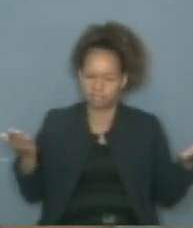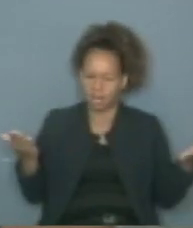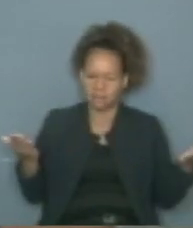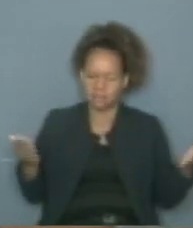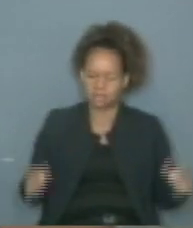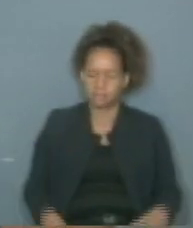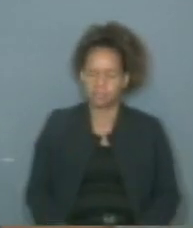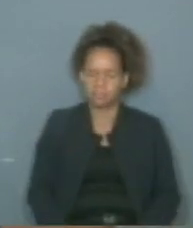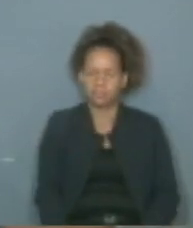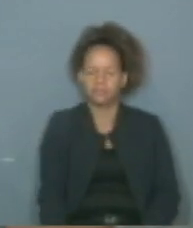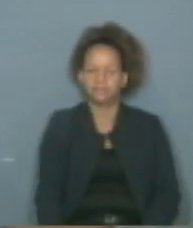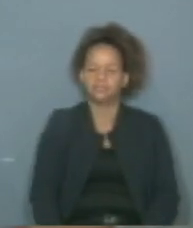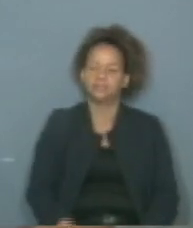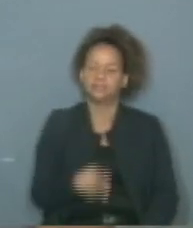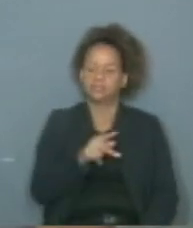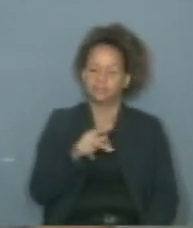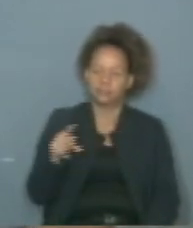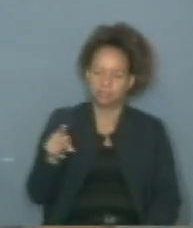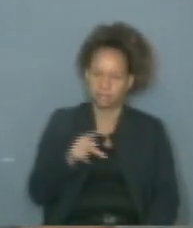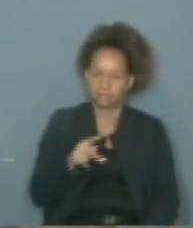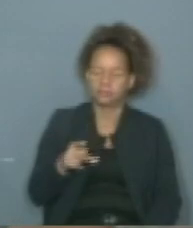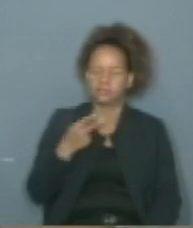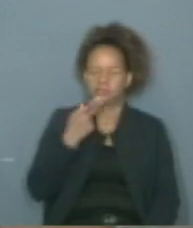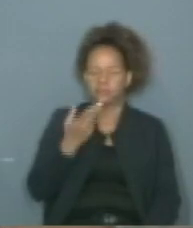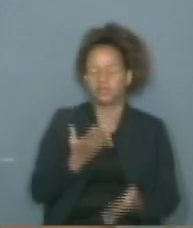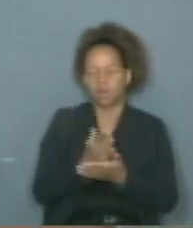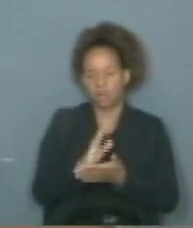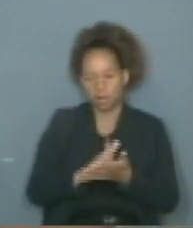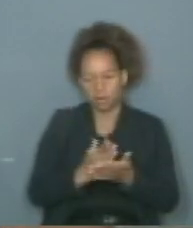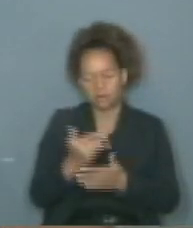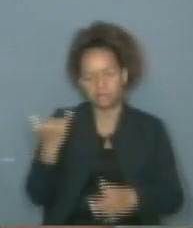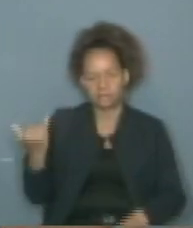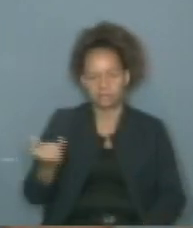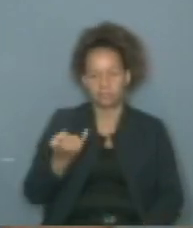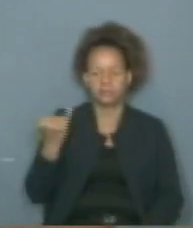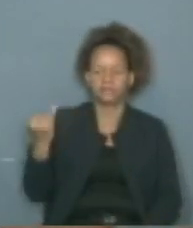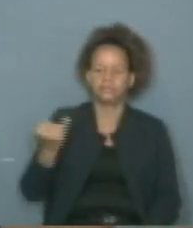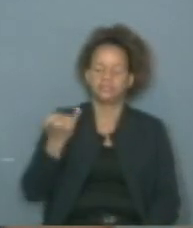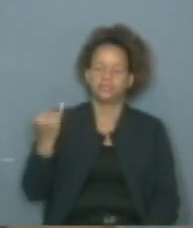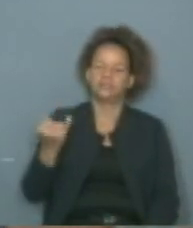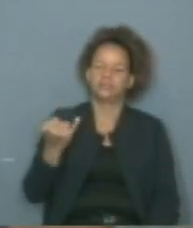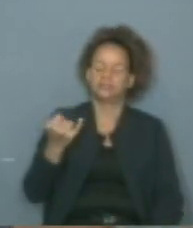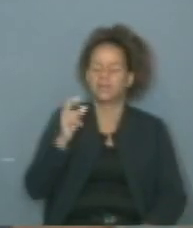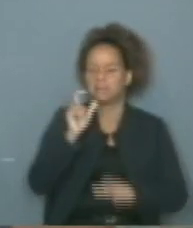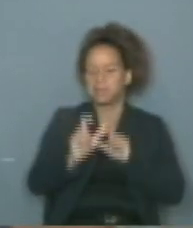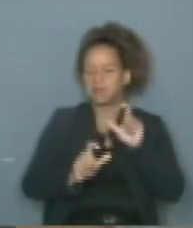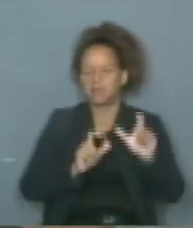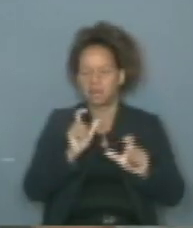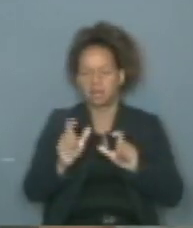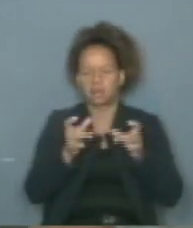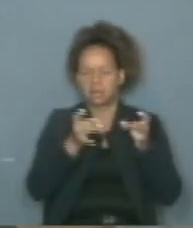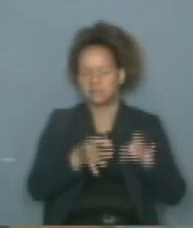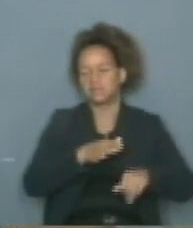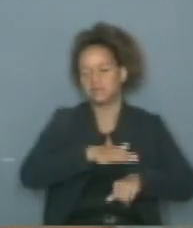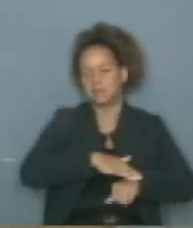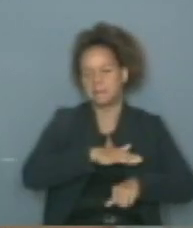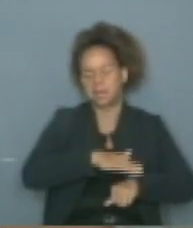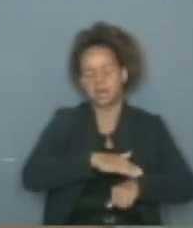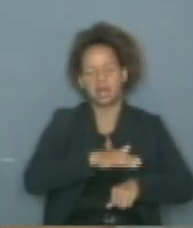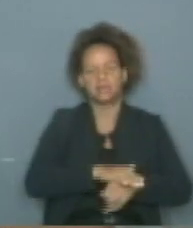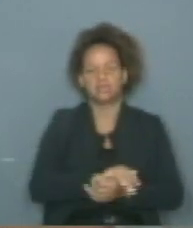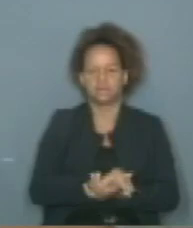é isso. Então, presidente, fica aqui alguns registros importantes, críticas à questão da dispensa de